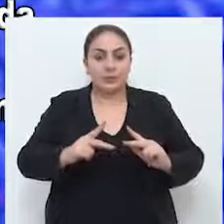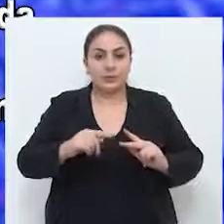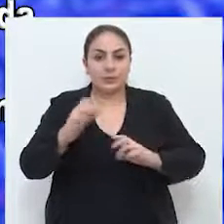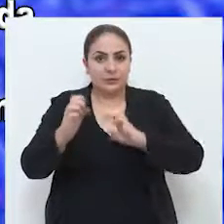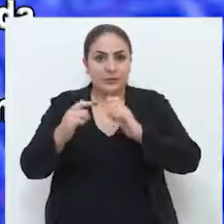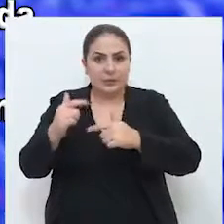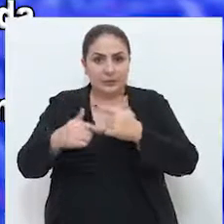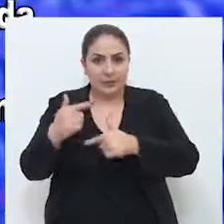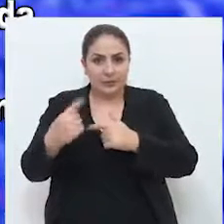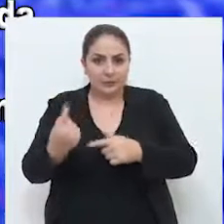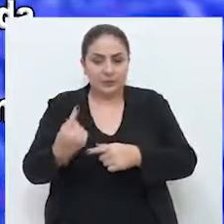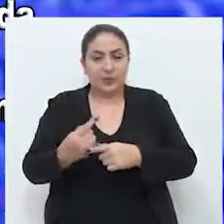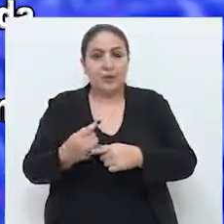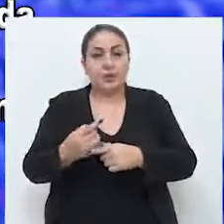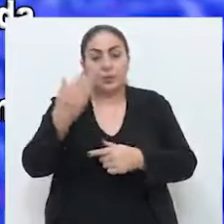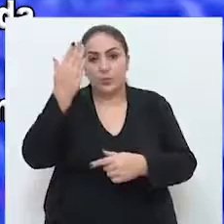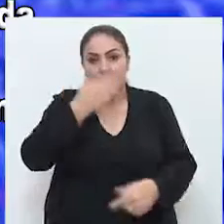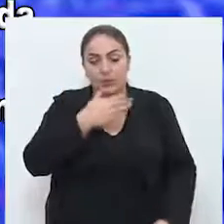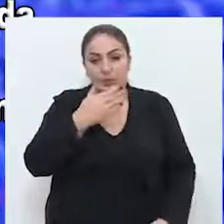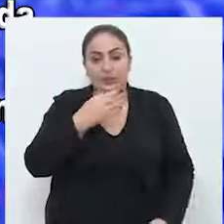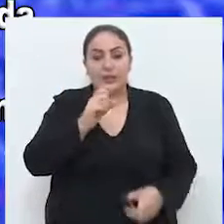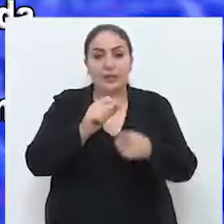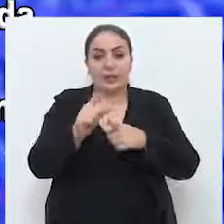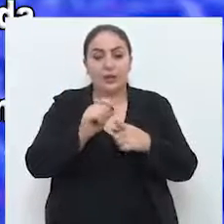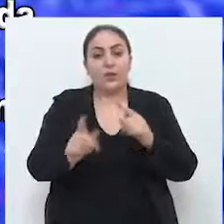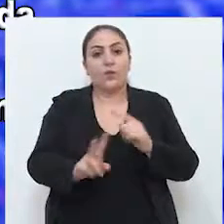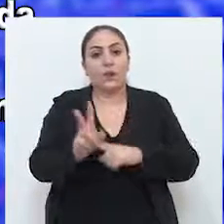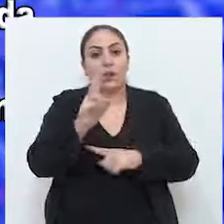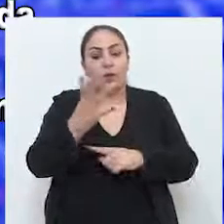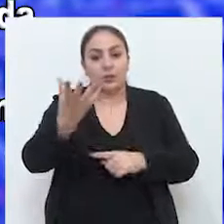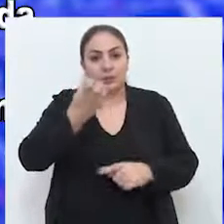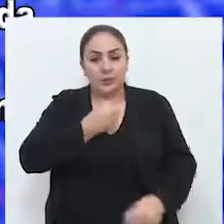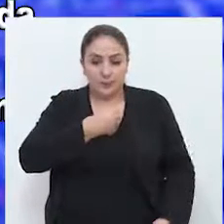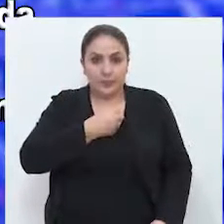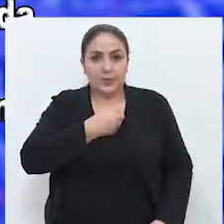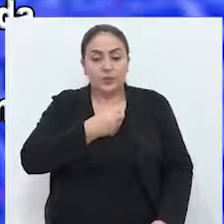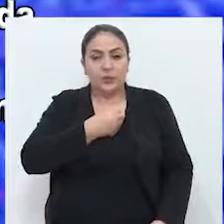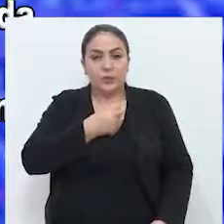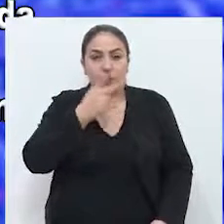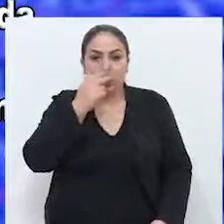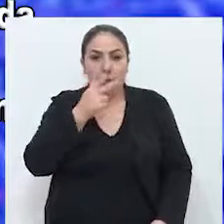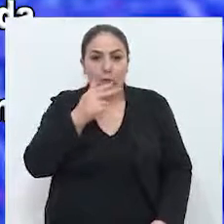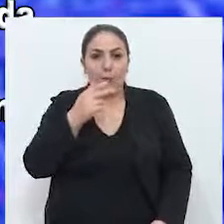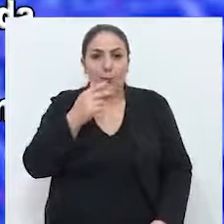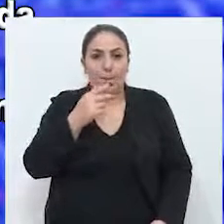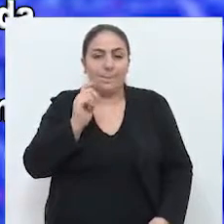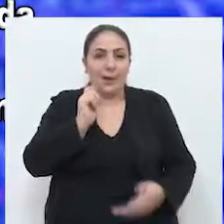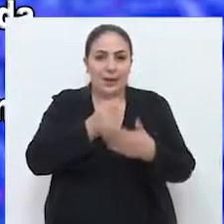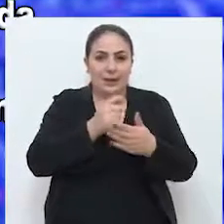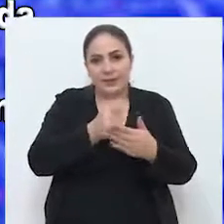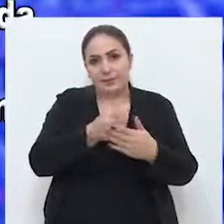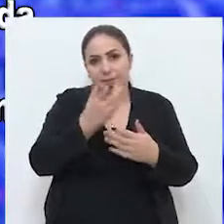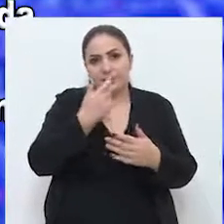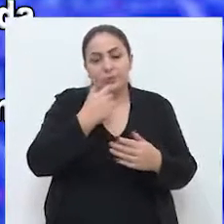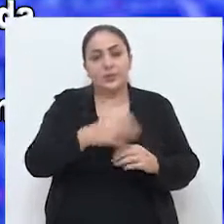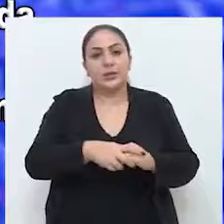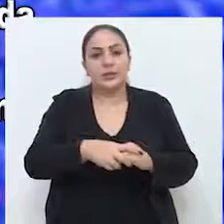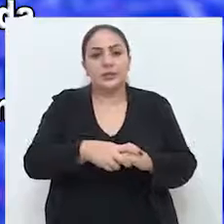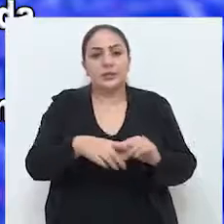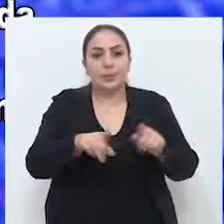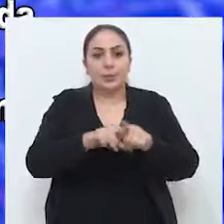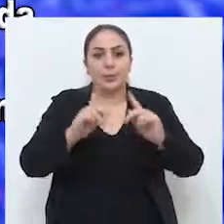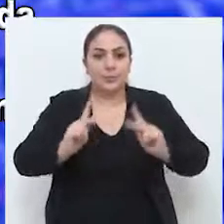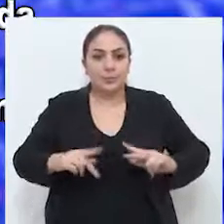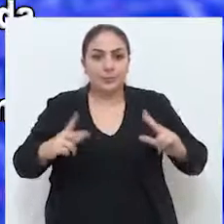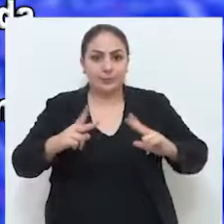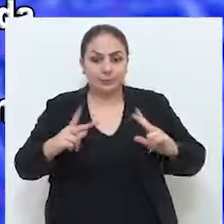autônomos, comprovante de recebimento de aluguéis, valores recebidos a título de pensão alimentícia e recibos